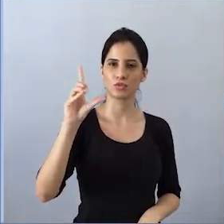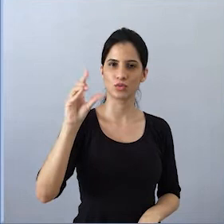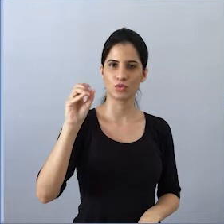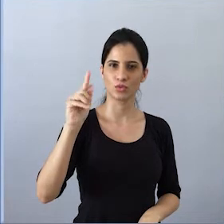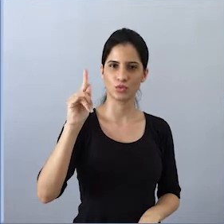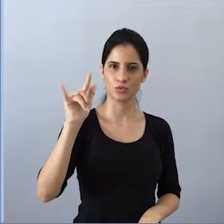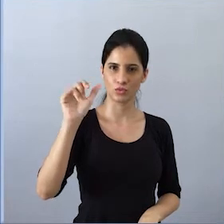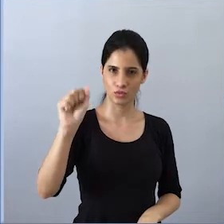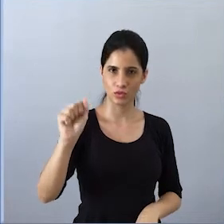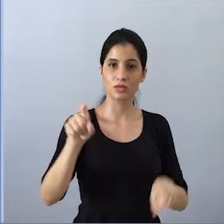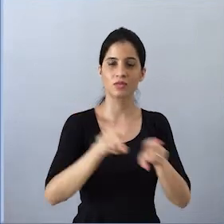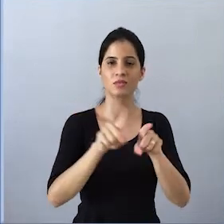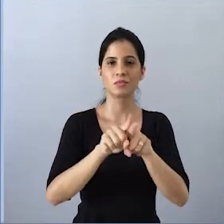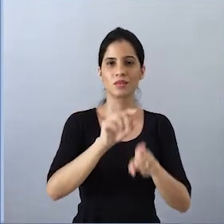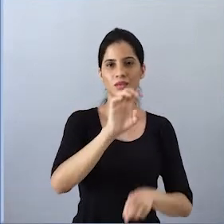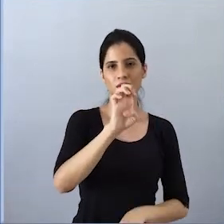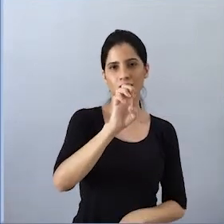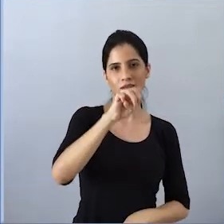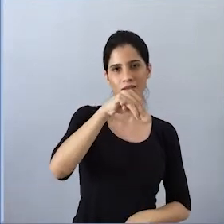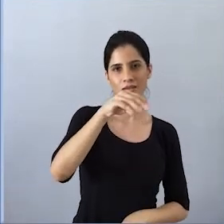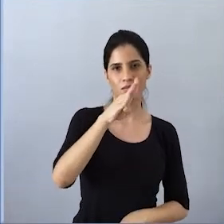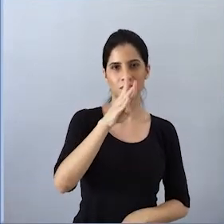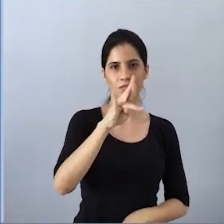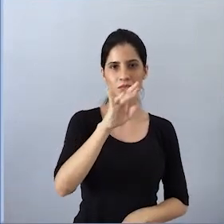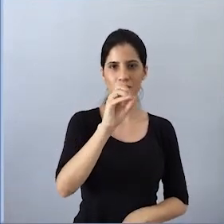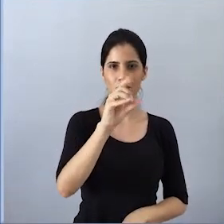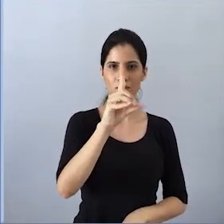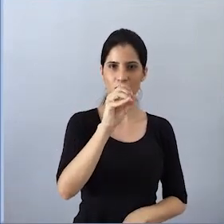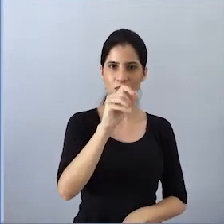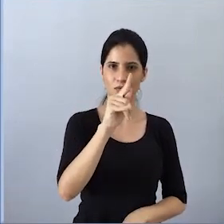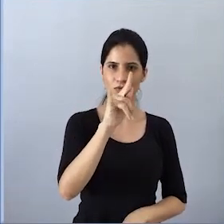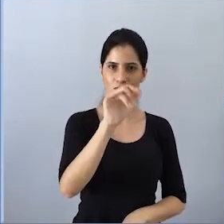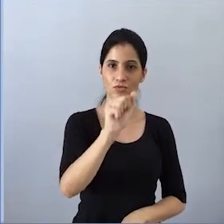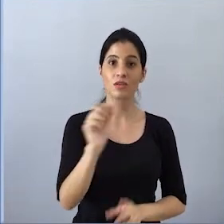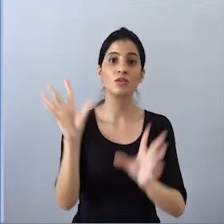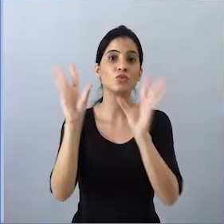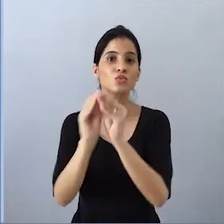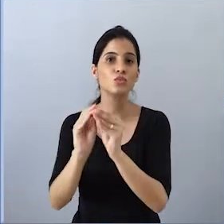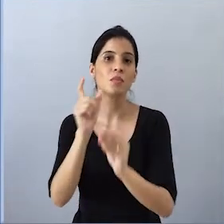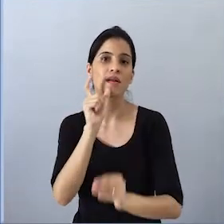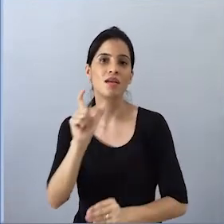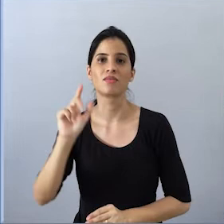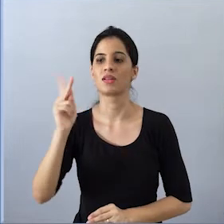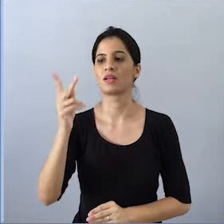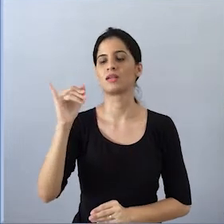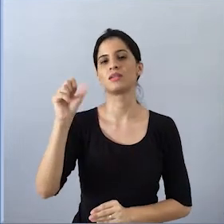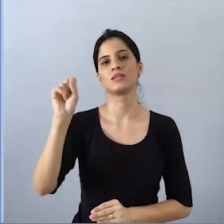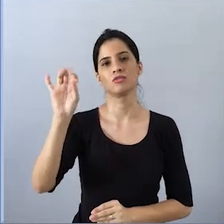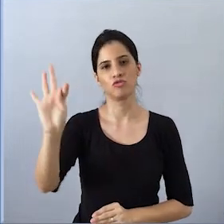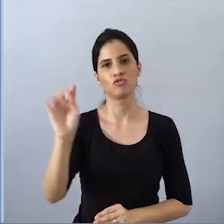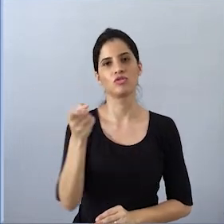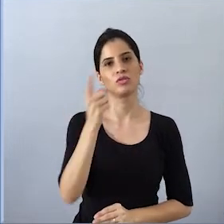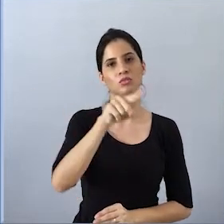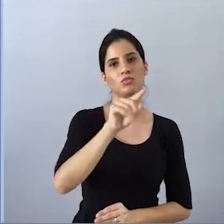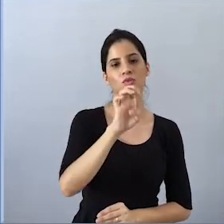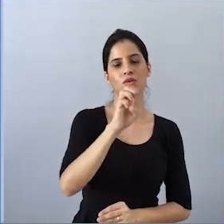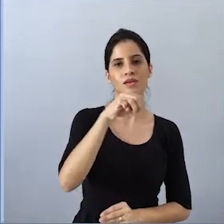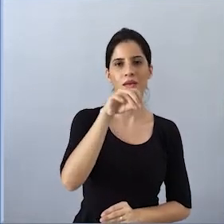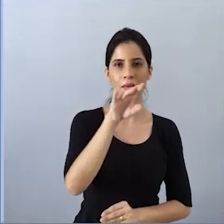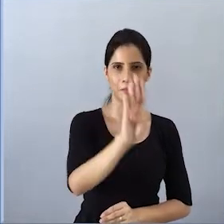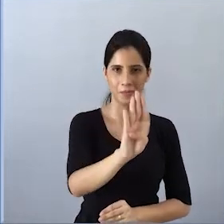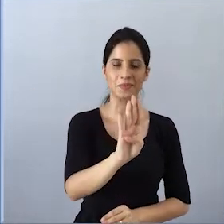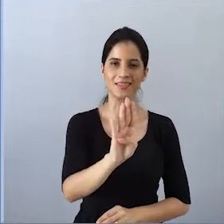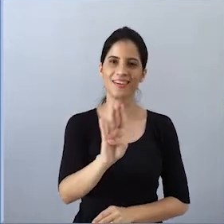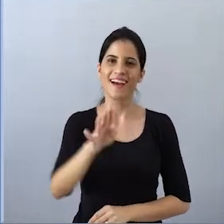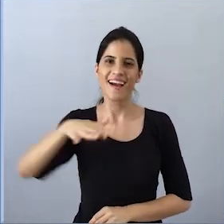pelo Departamento de Morfologia na área de Histologia e Embriologia, para os cursos de graduação dos Centros de Ciências